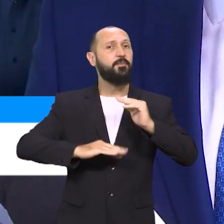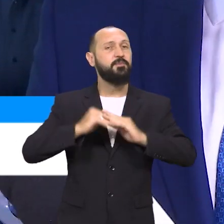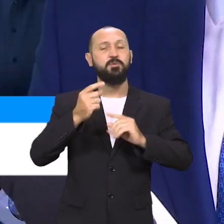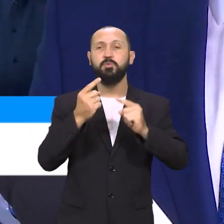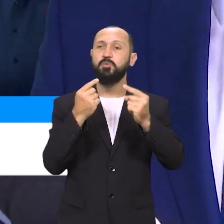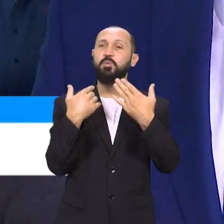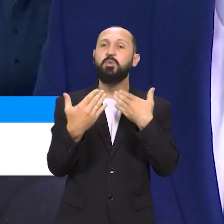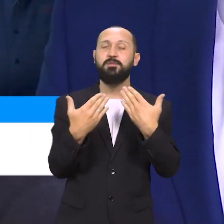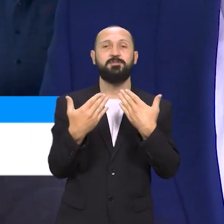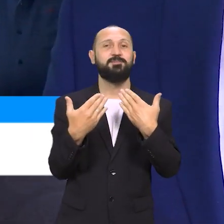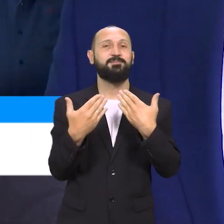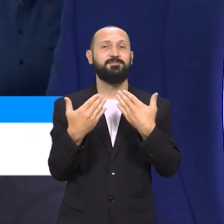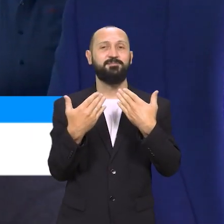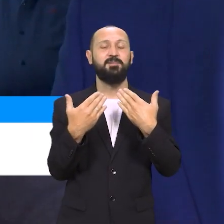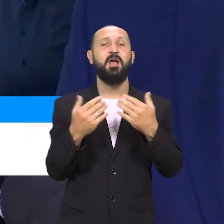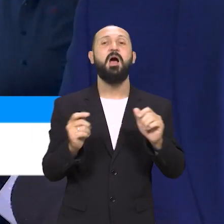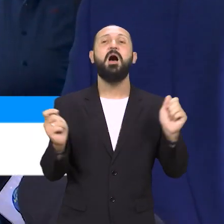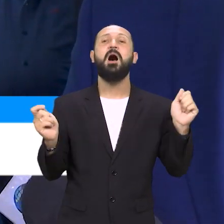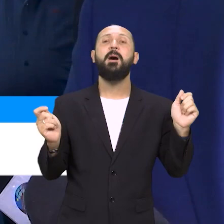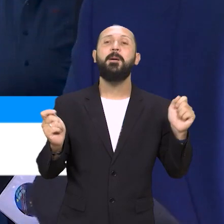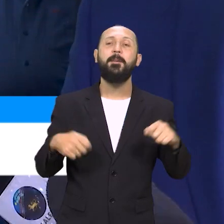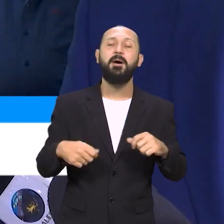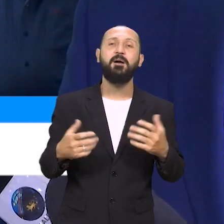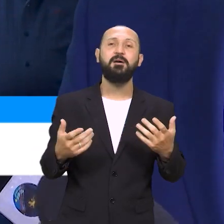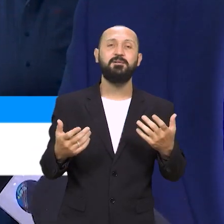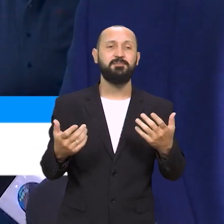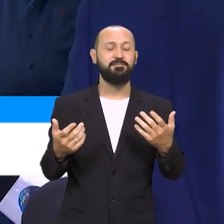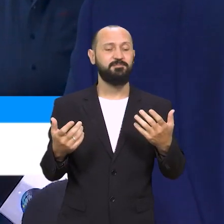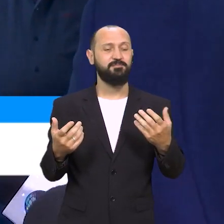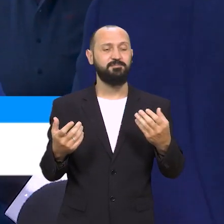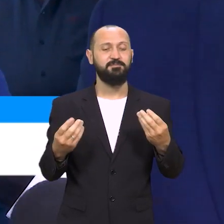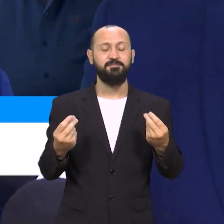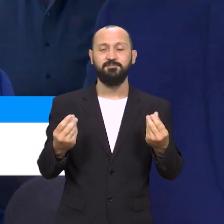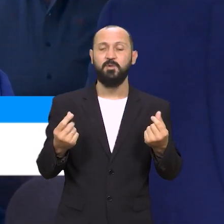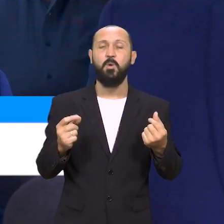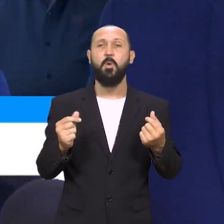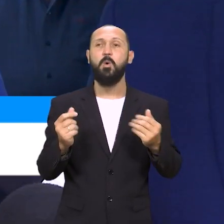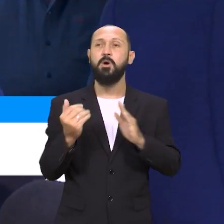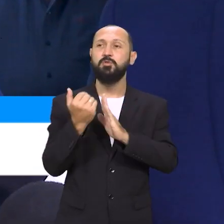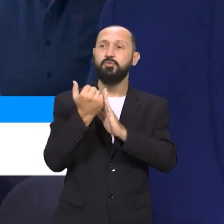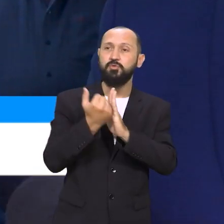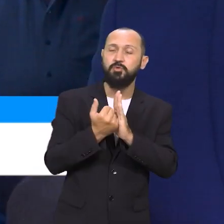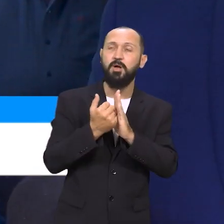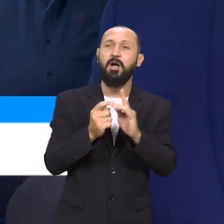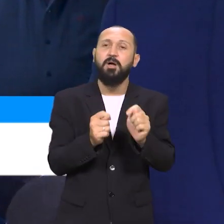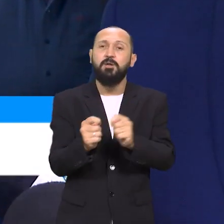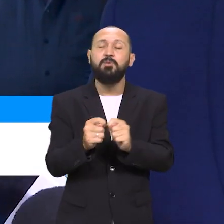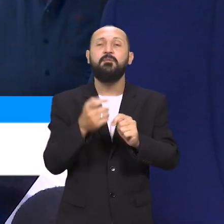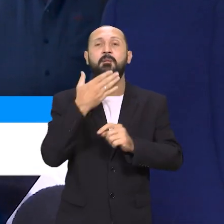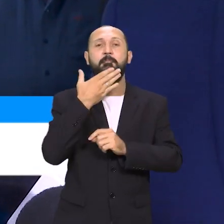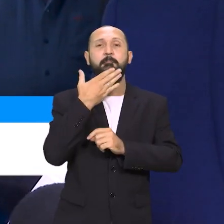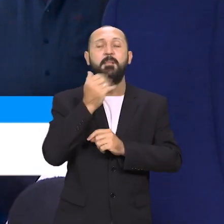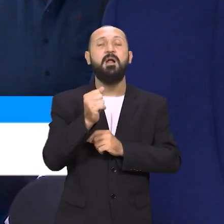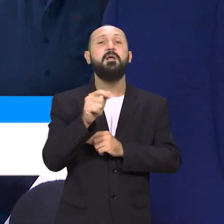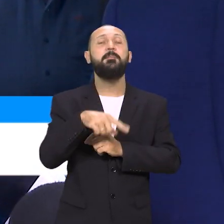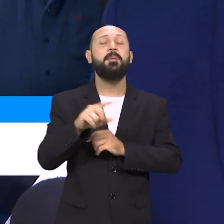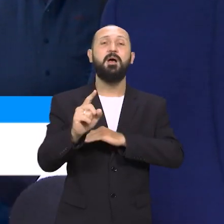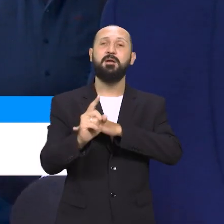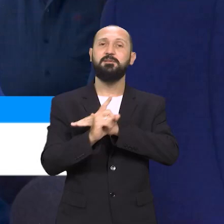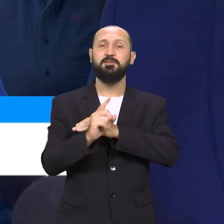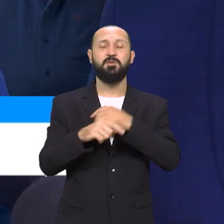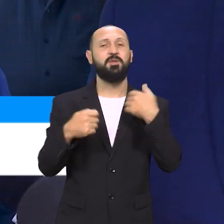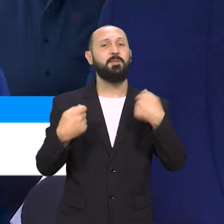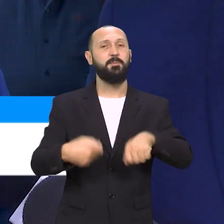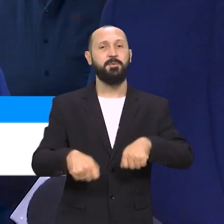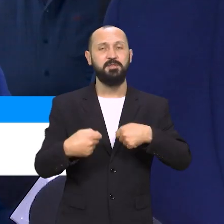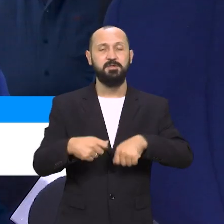junto aos servidores, discutindo a possibilidade de ou redução ou de contribuição, aquilo que for melhor